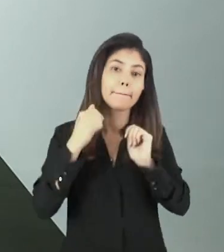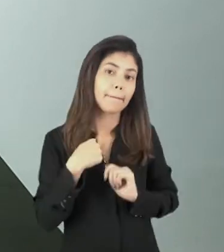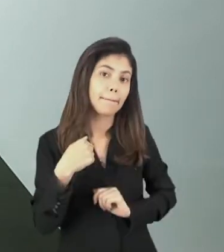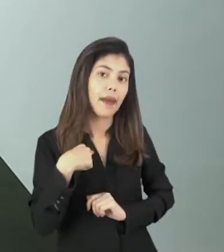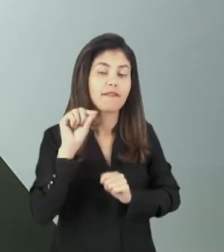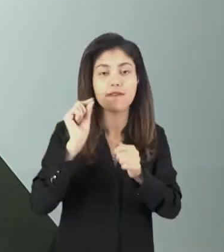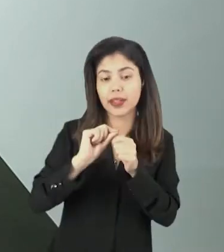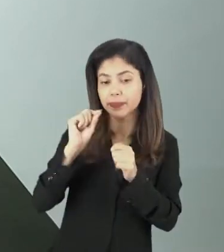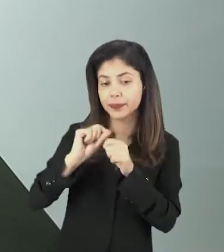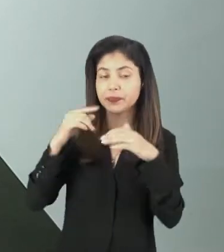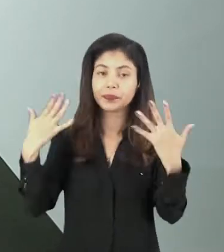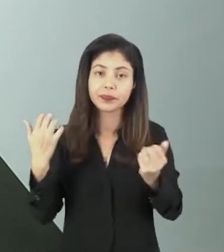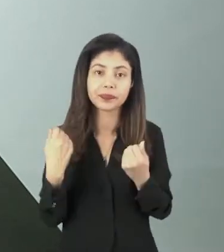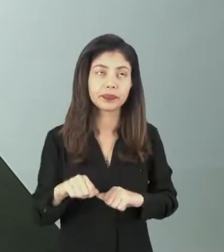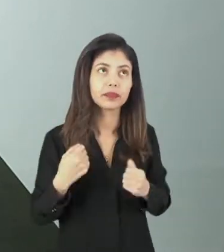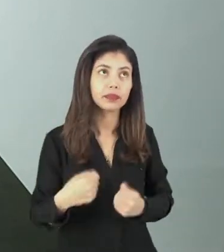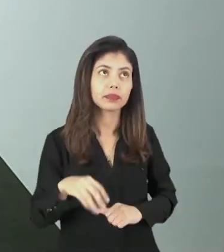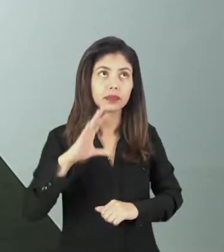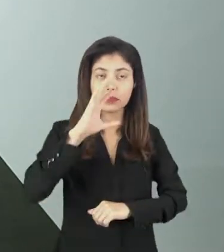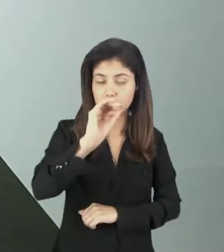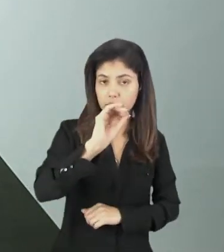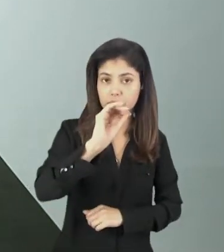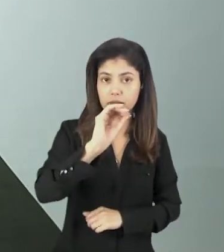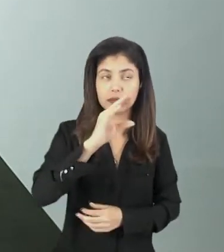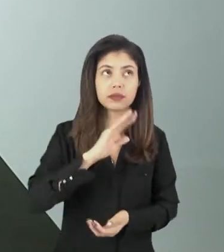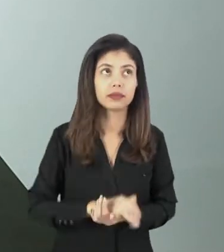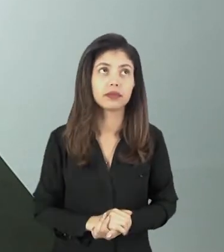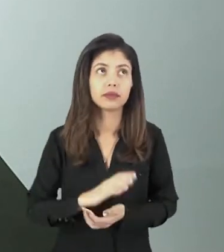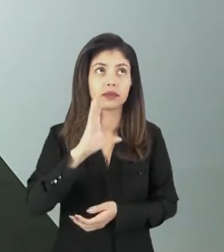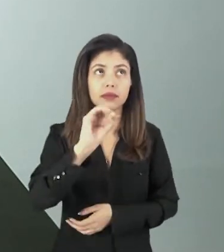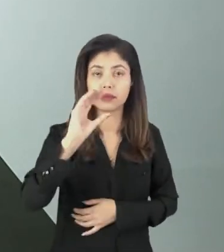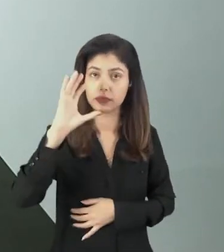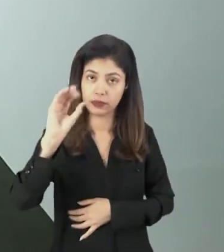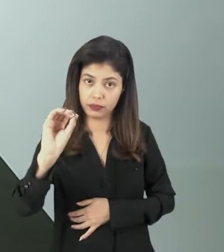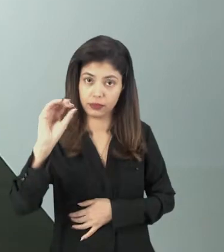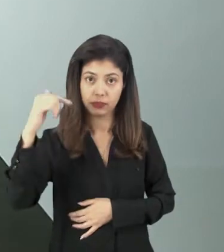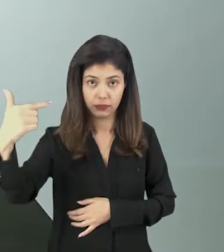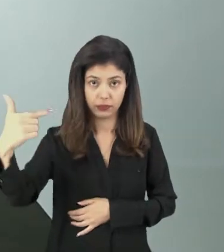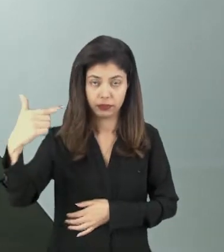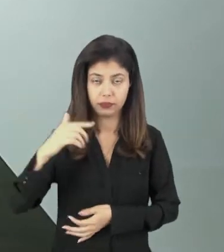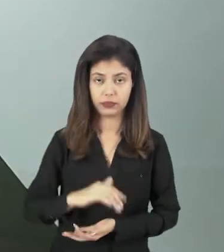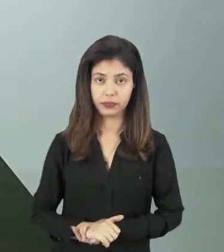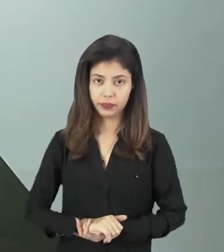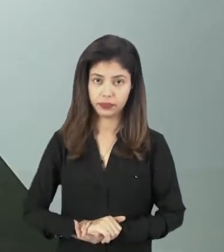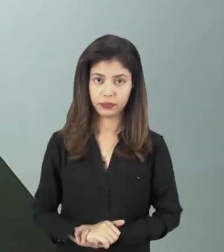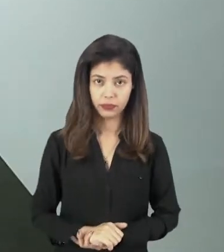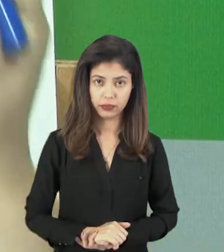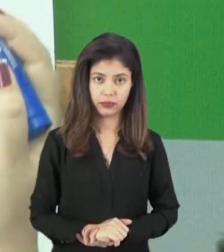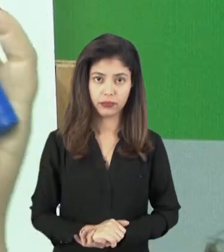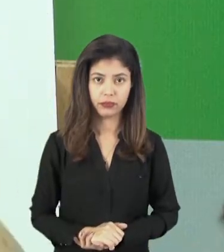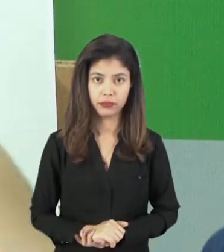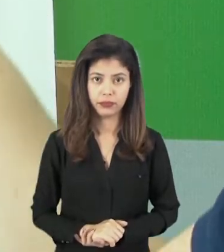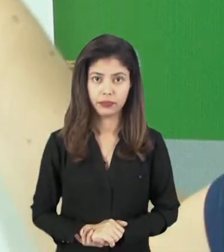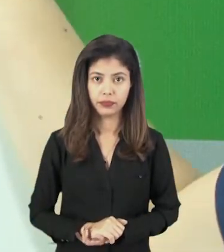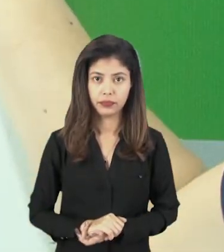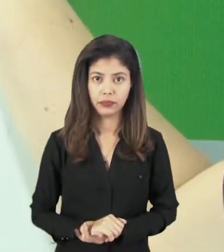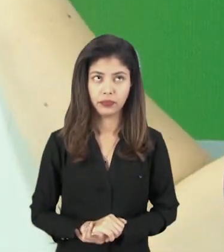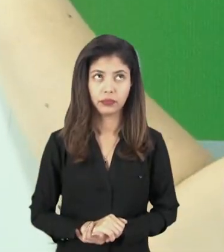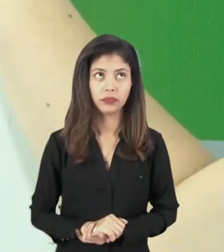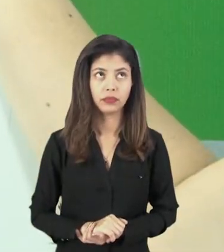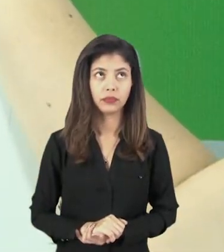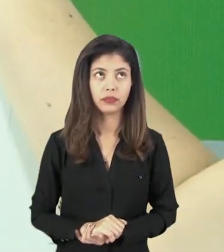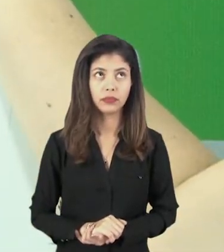isso eu vou ter que colocar q002 na forma decimal vou colocar os zeros da